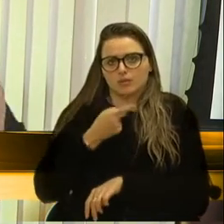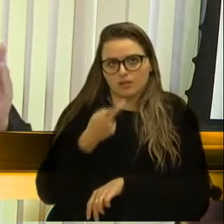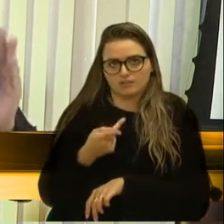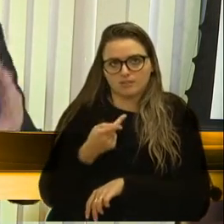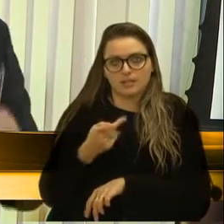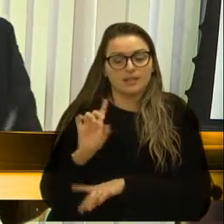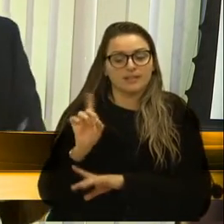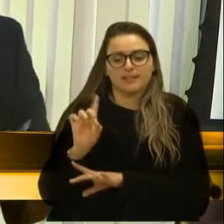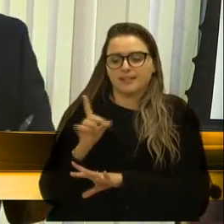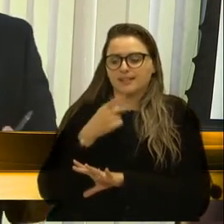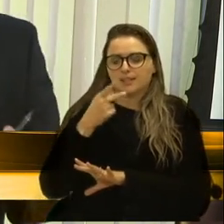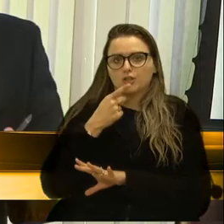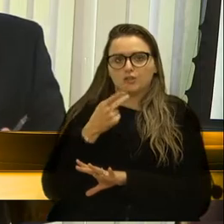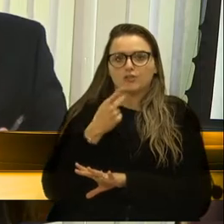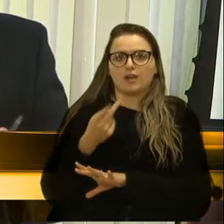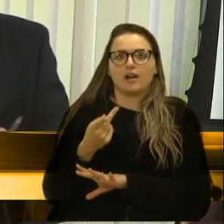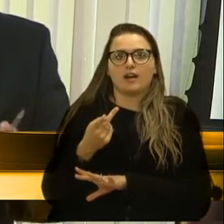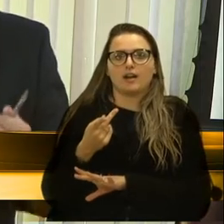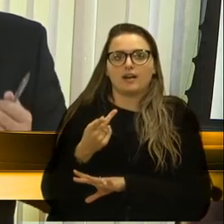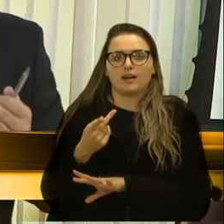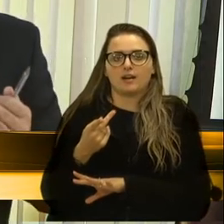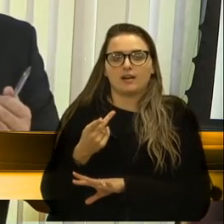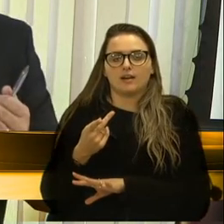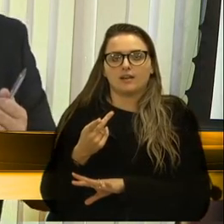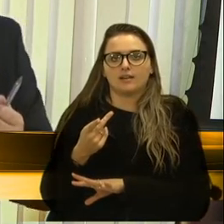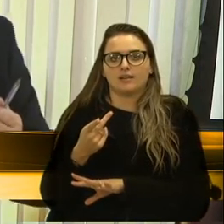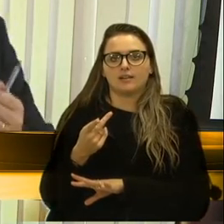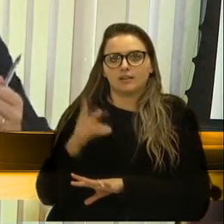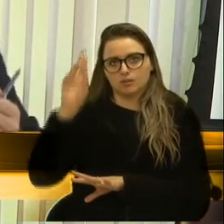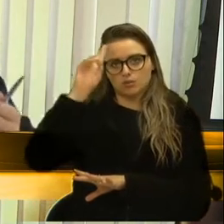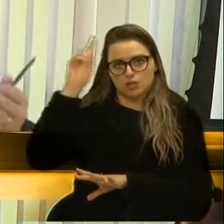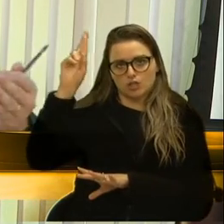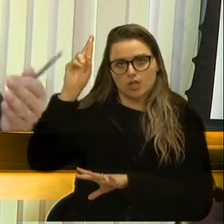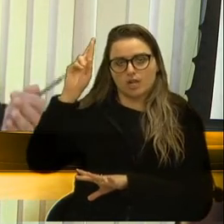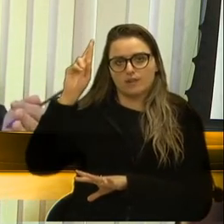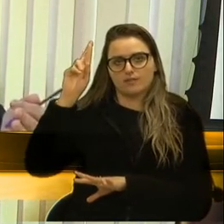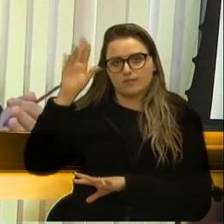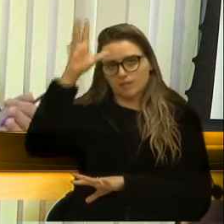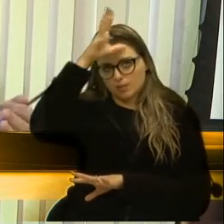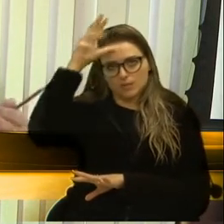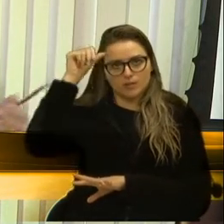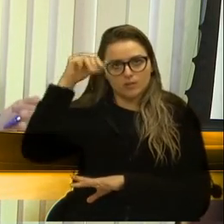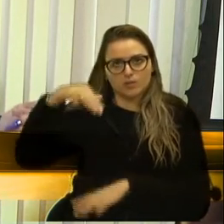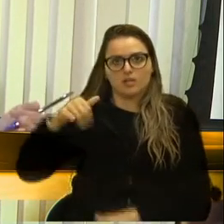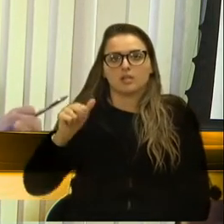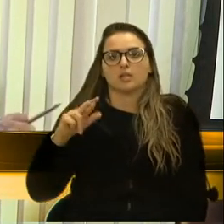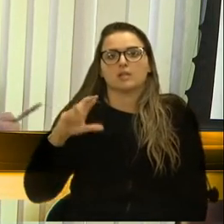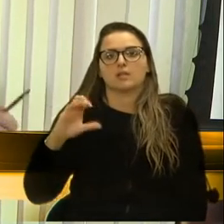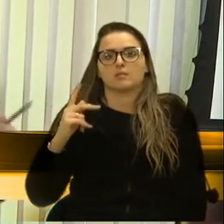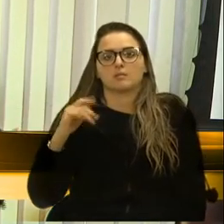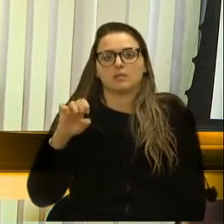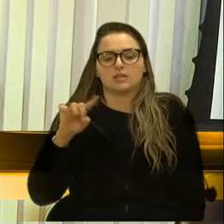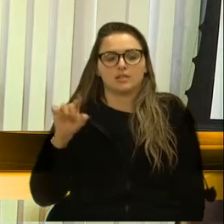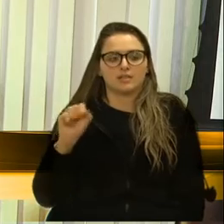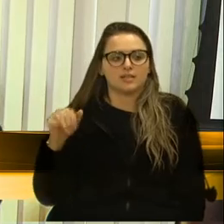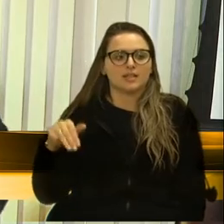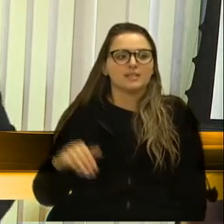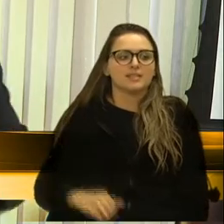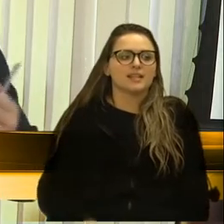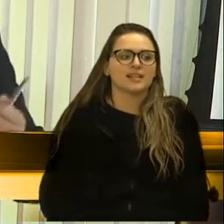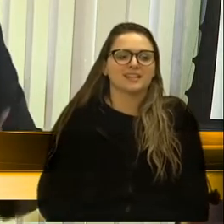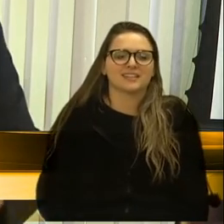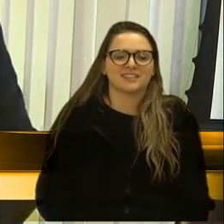ninguém diz para o prefeito Marquesan, para o Eduardo, fale o que você quiser. Não. Os repórteres